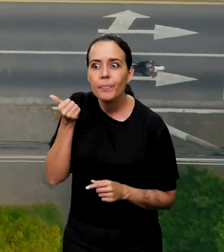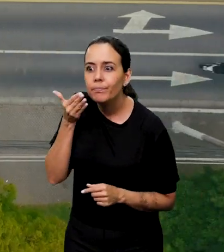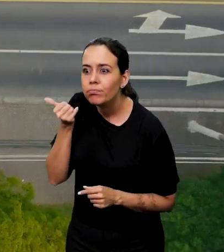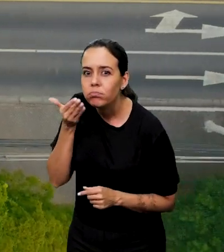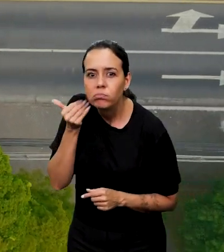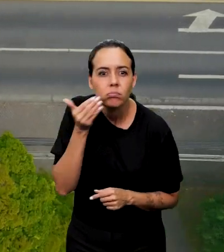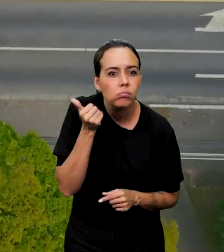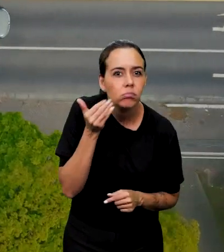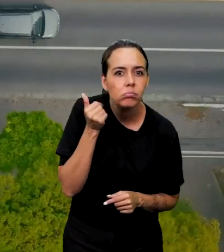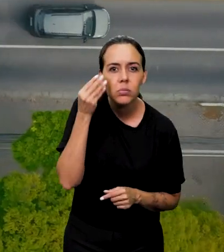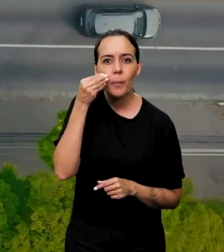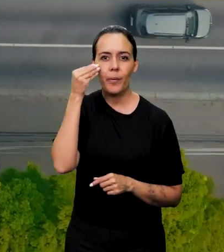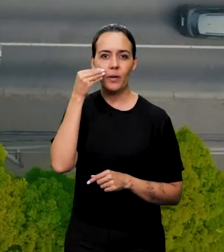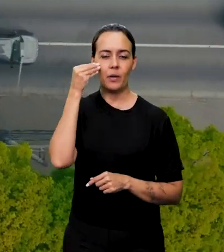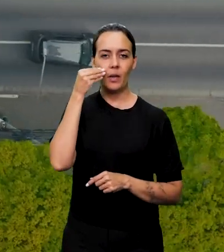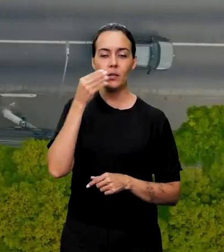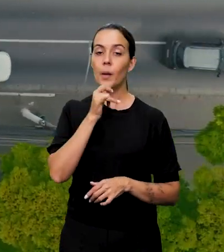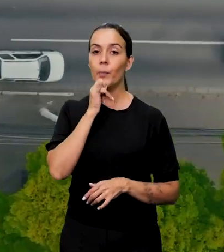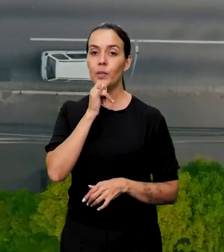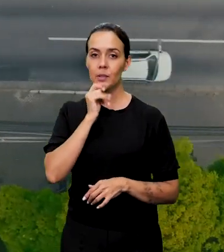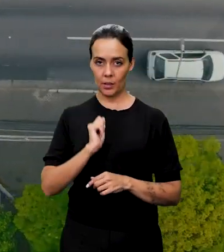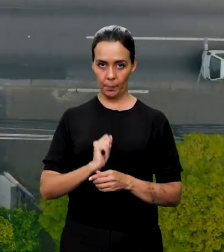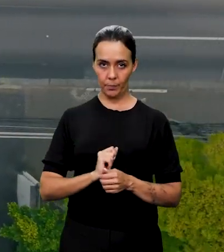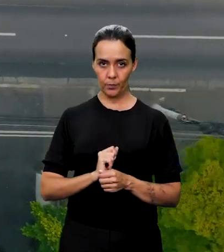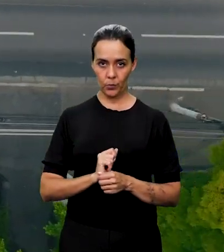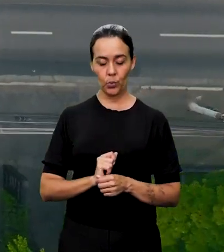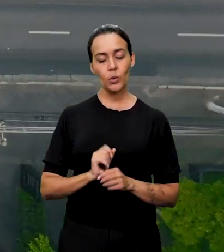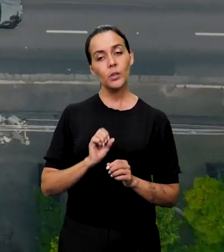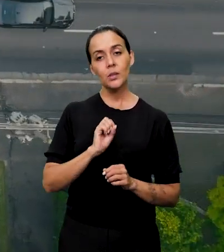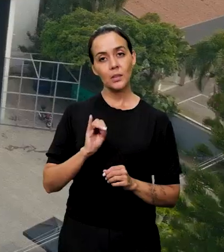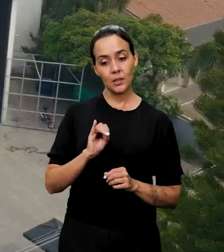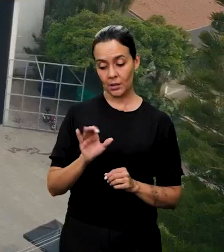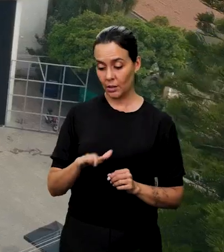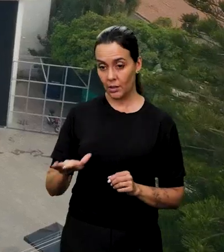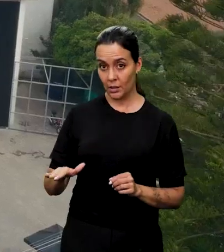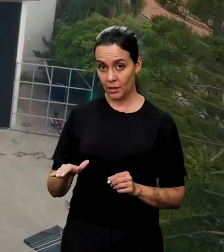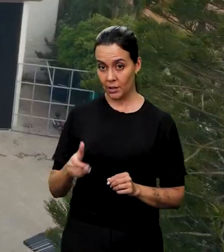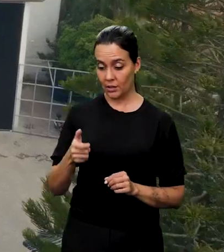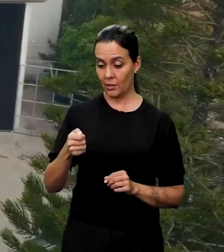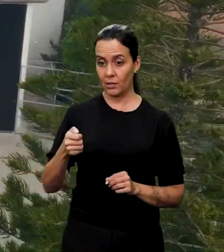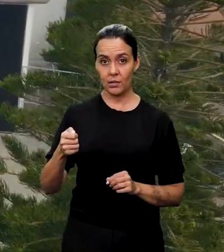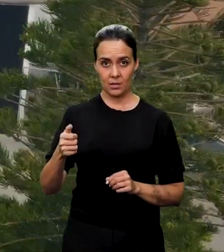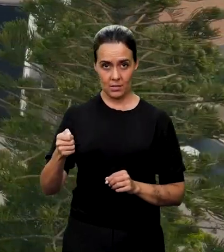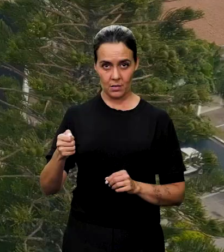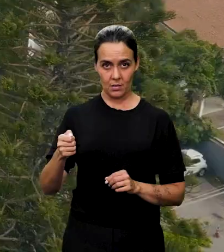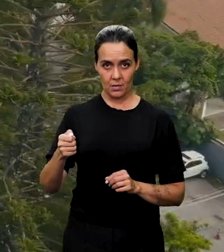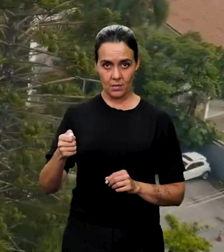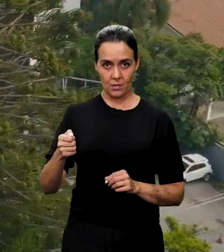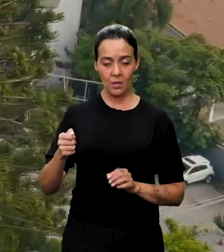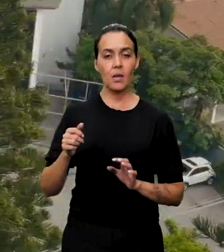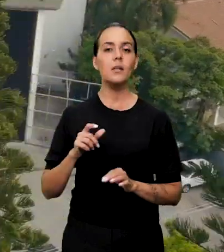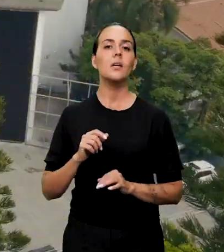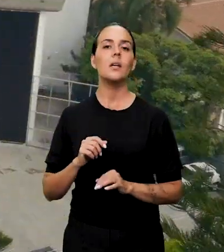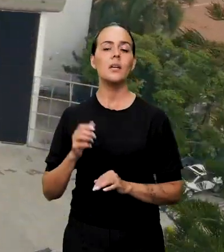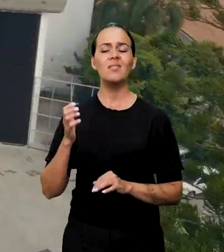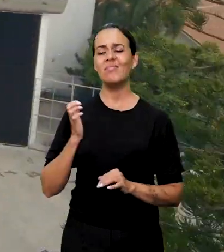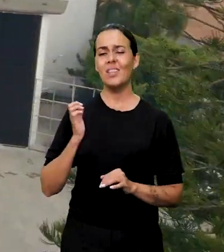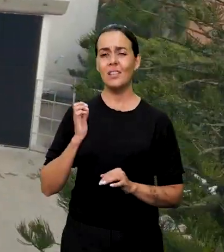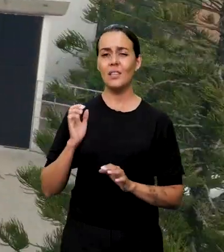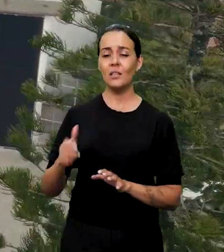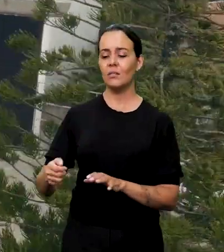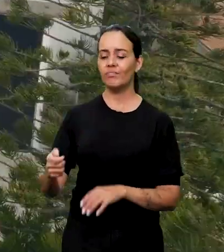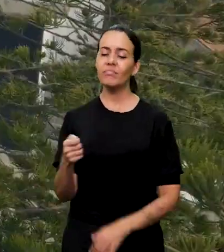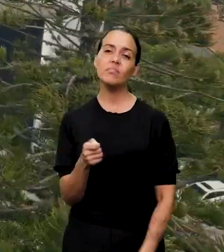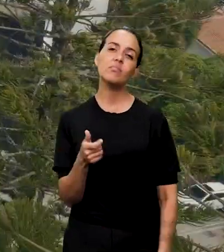o superlativo da experiência. Por exemplo, quando a gente dá um controle remoto a um garoto que tem uma condição social abastada, ele vai